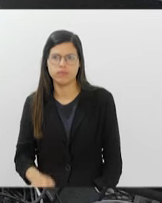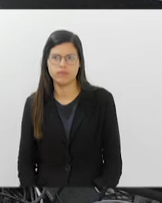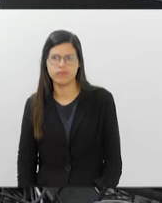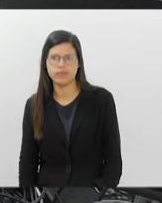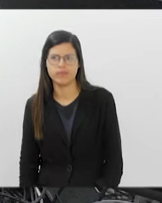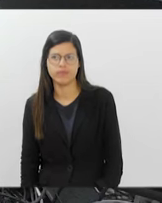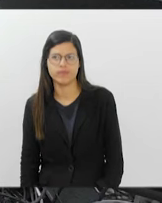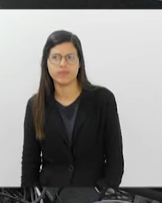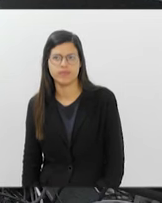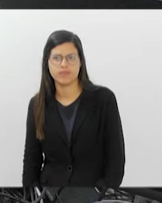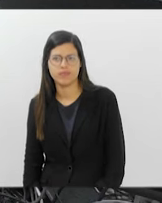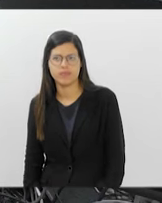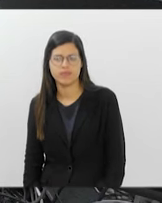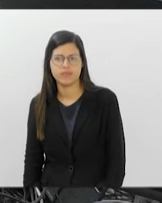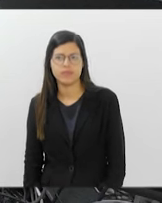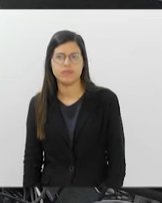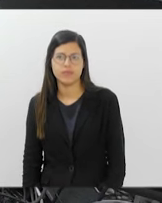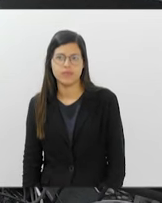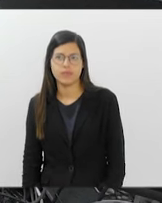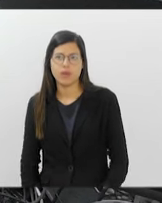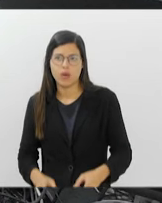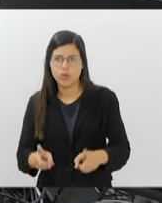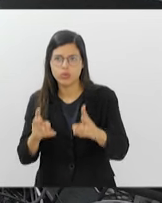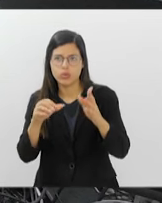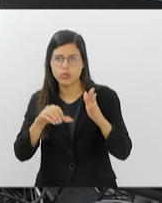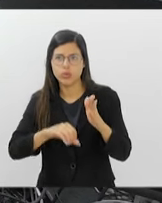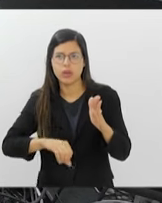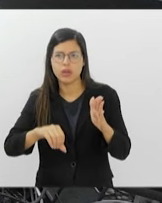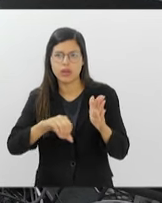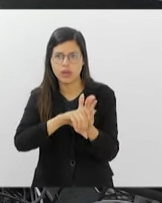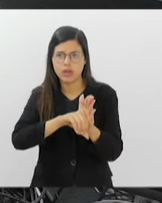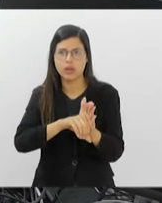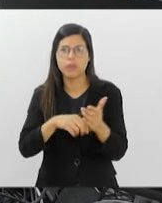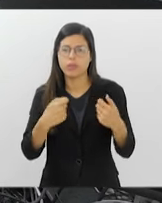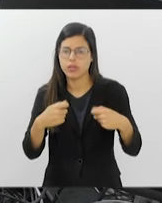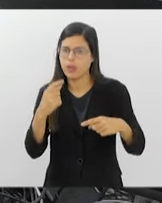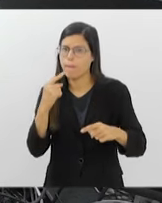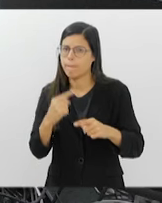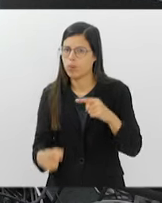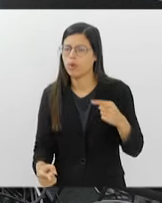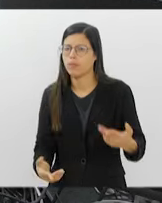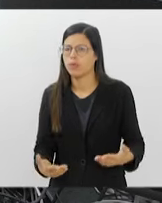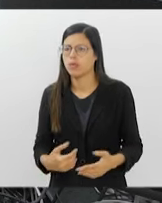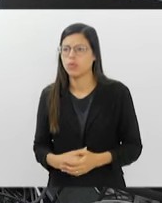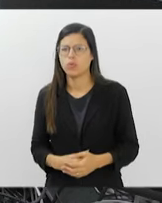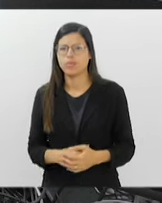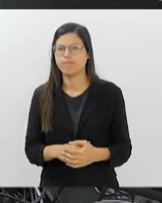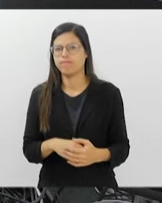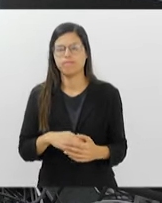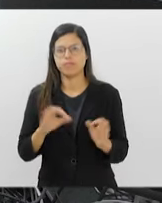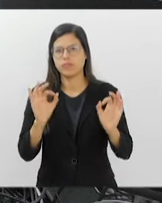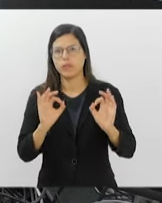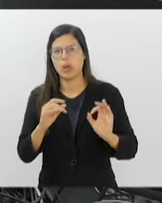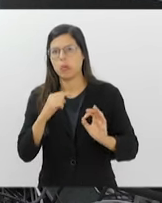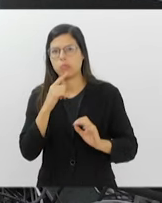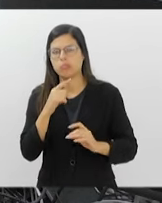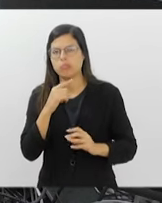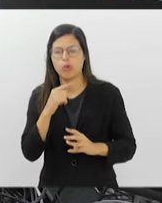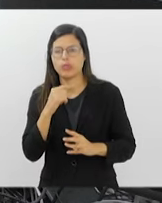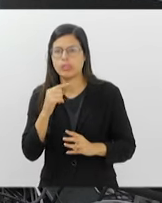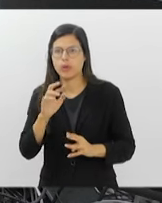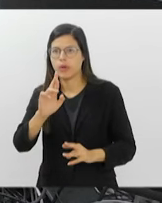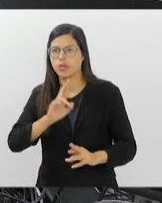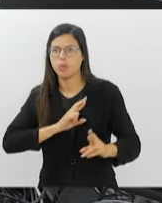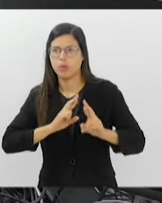com mas ainda assim é crime tem que ser proibido então também ninguém conseguiu responder até agora além das questões